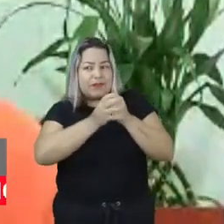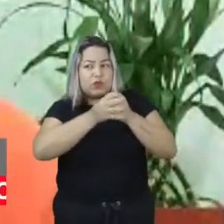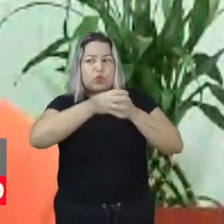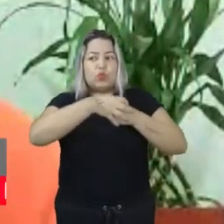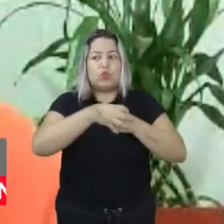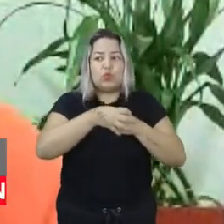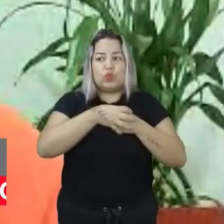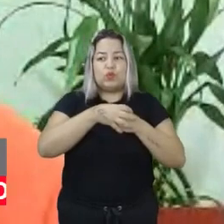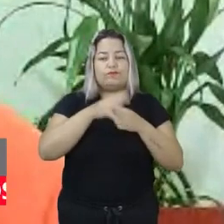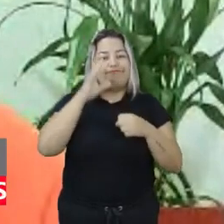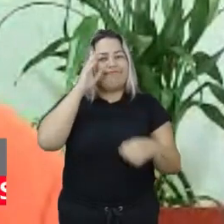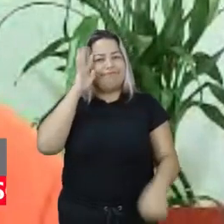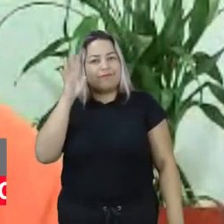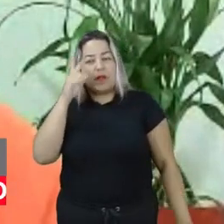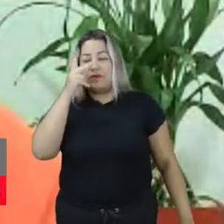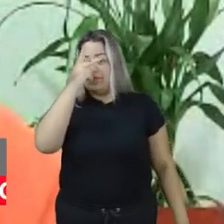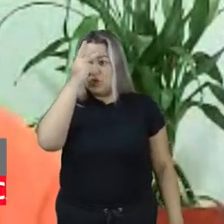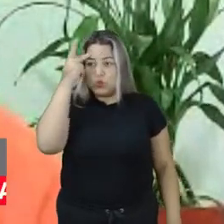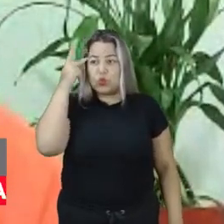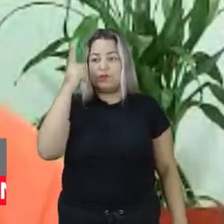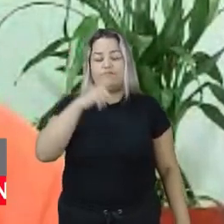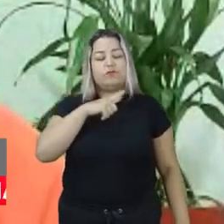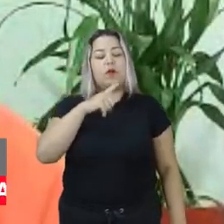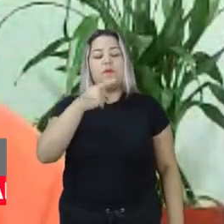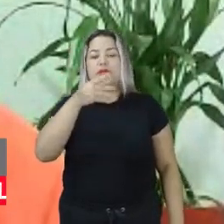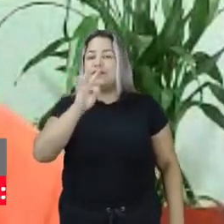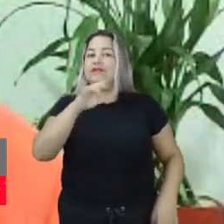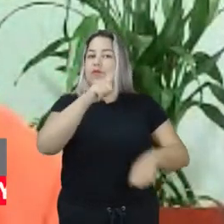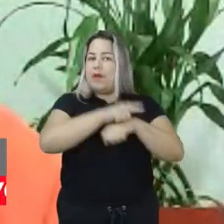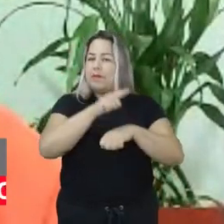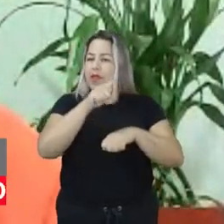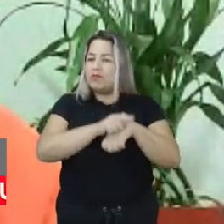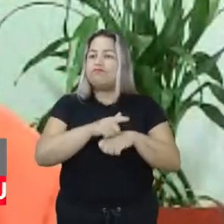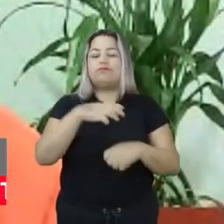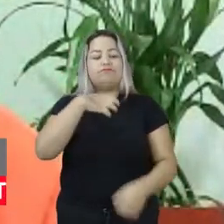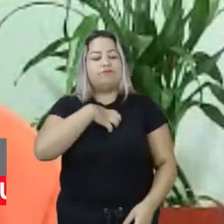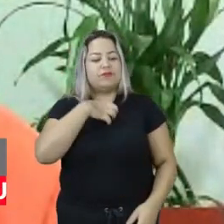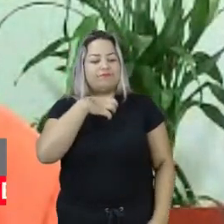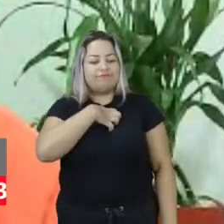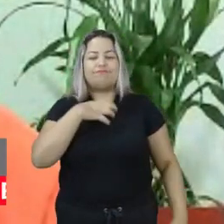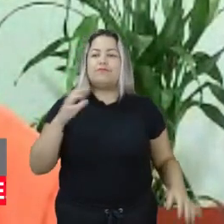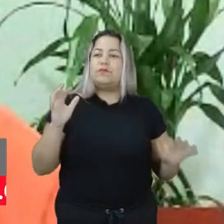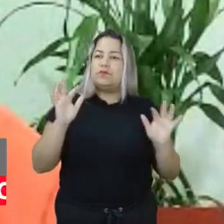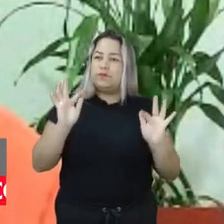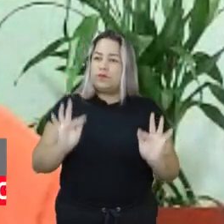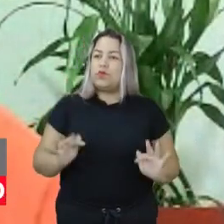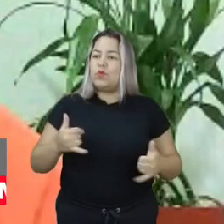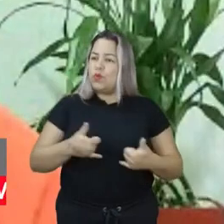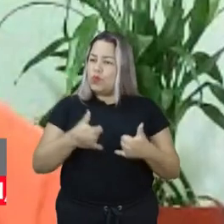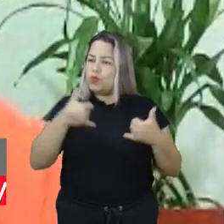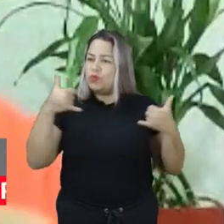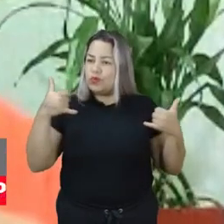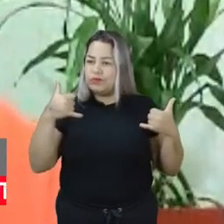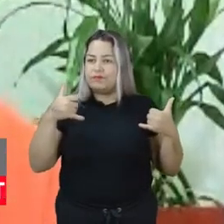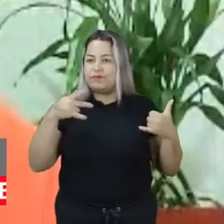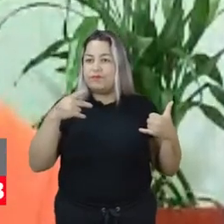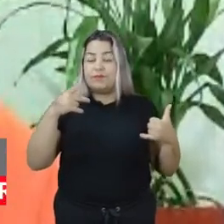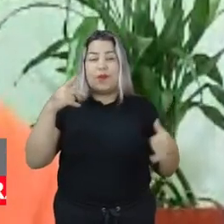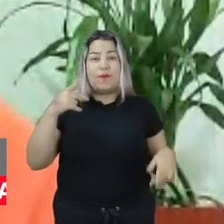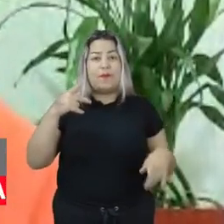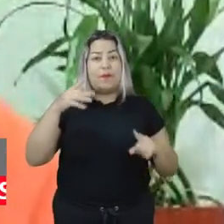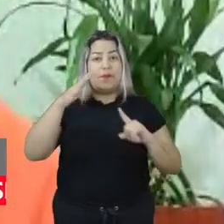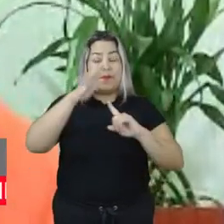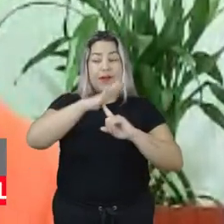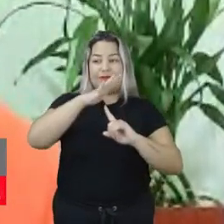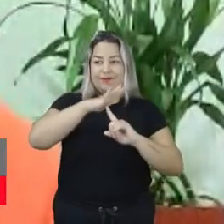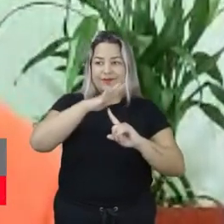imaginário das pessoas. Por isso o PT tem um grande papel e eu me sinto muito feliz e orgulhoso de presidir o PT aqui no Paraná e dizer que aqui